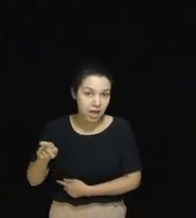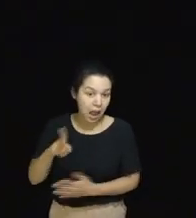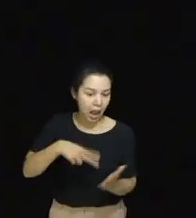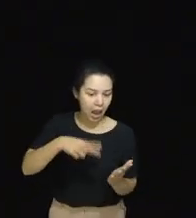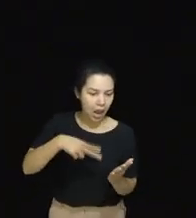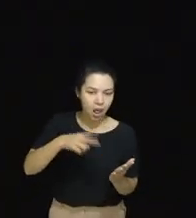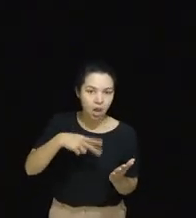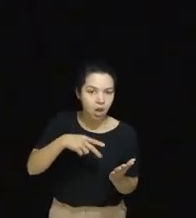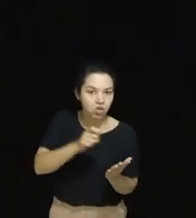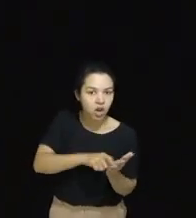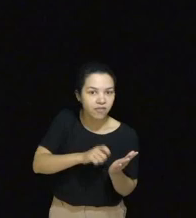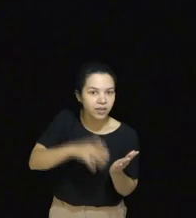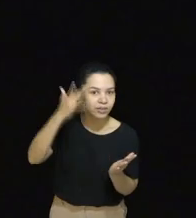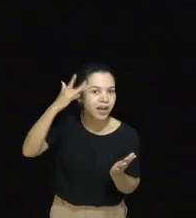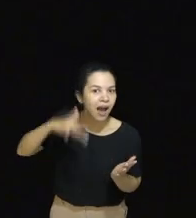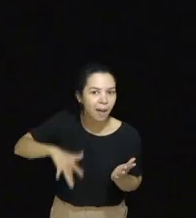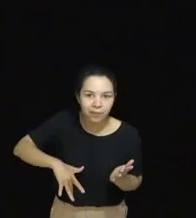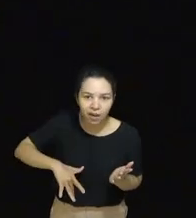escrever.